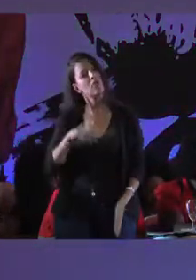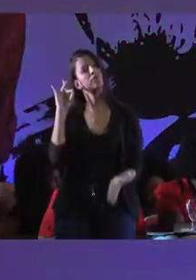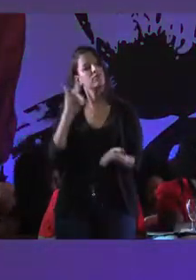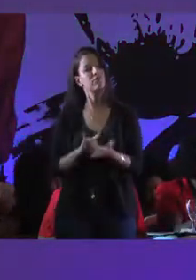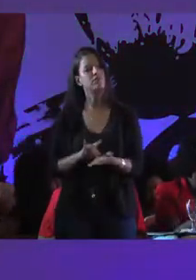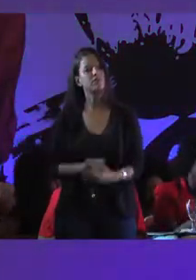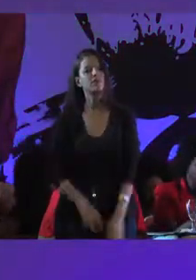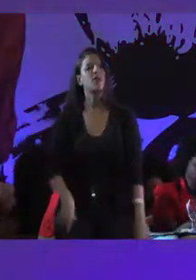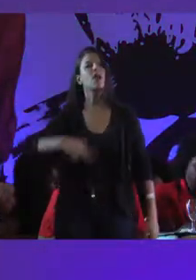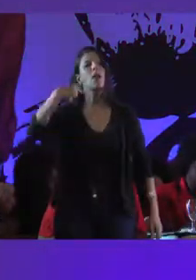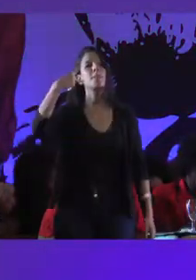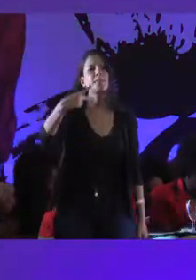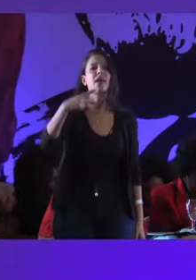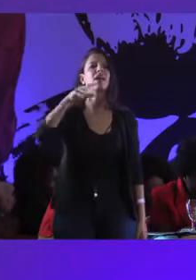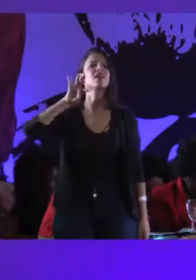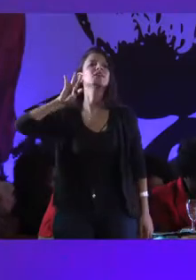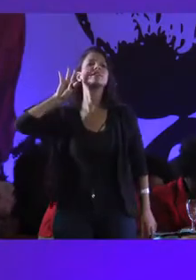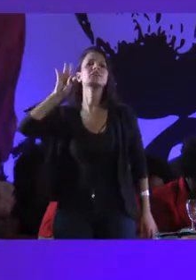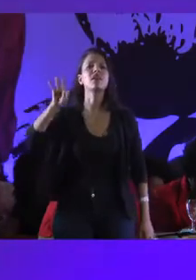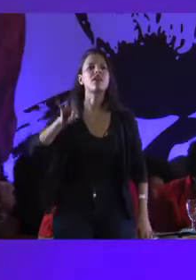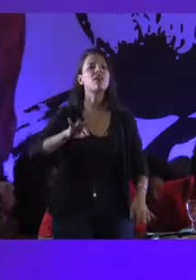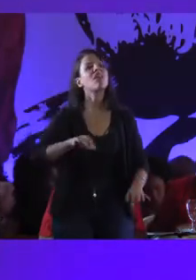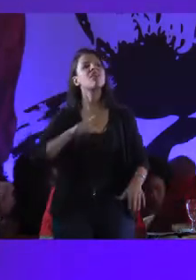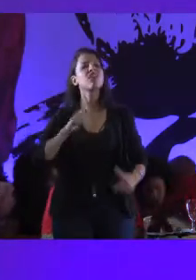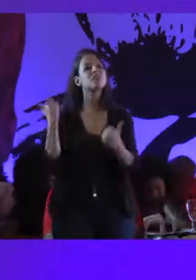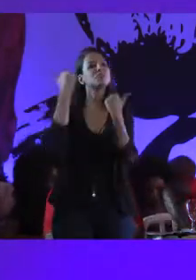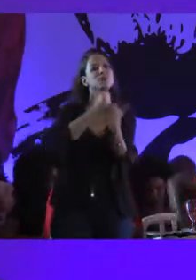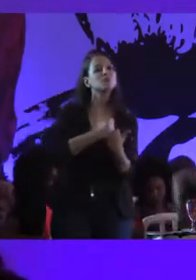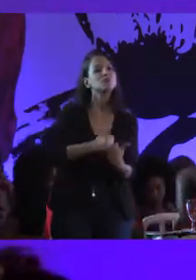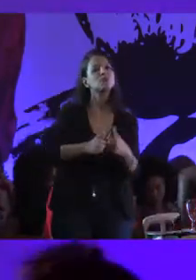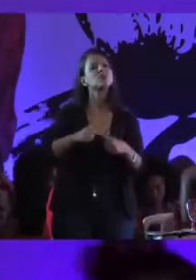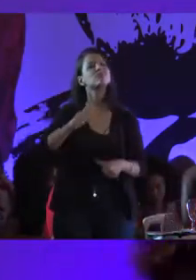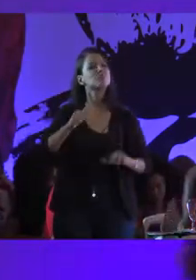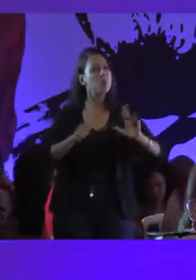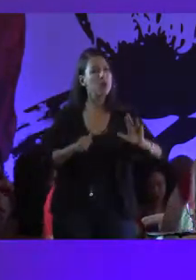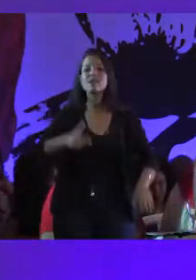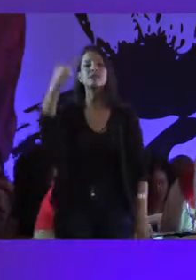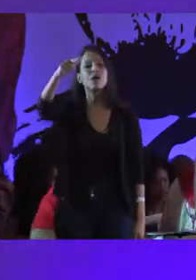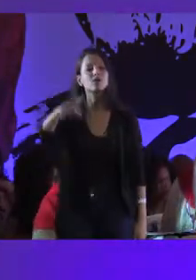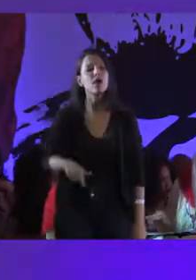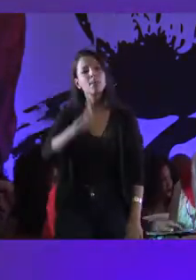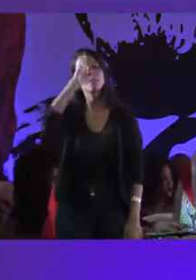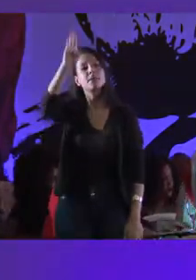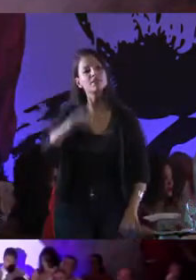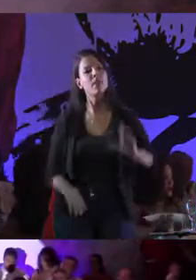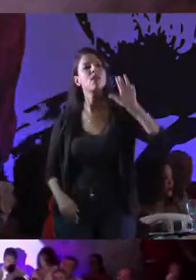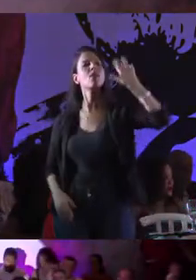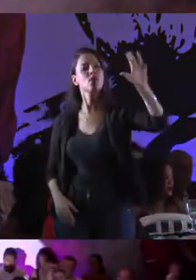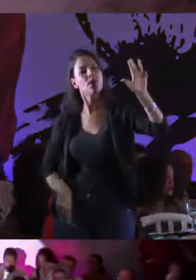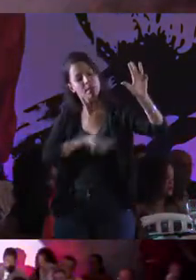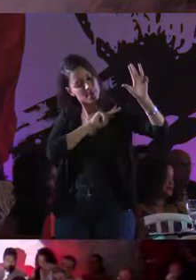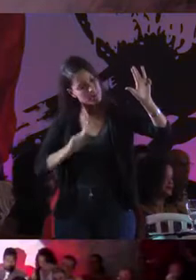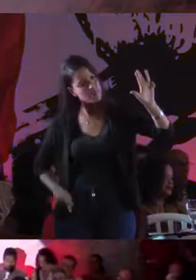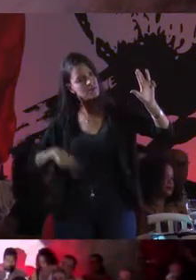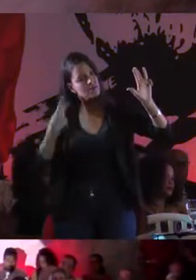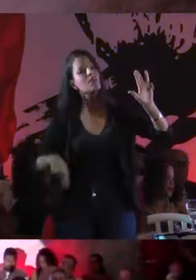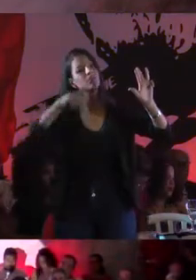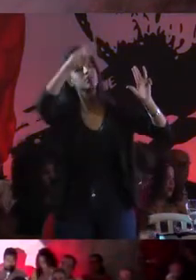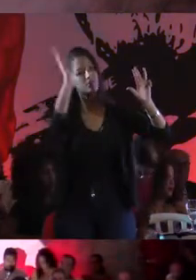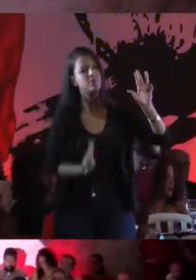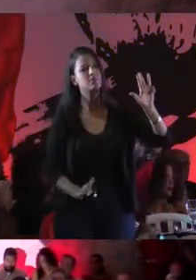PT não tem plano B. O plano do PT é Lula presidente do Brasil.